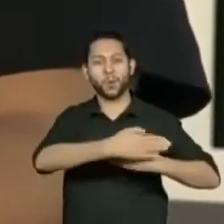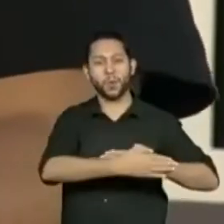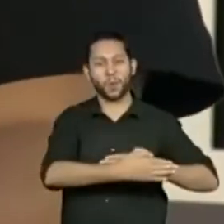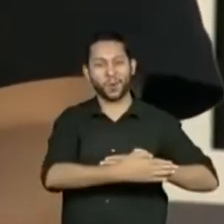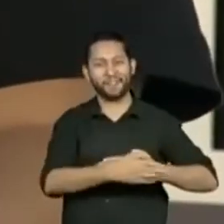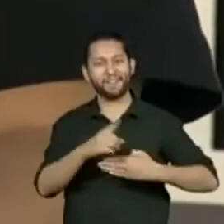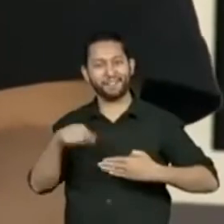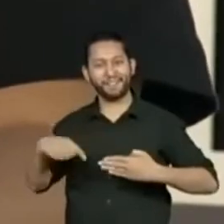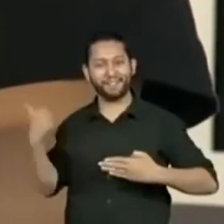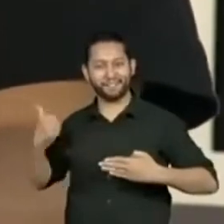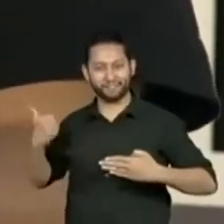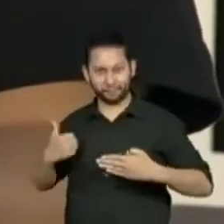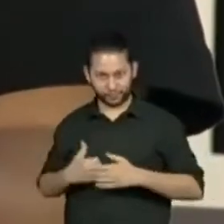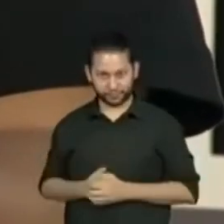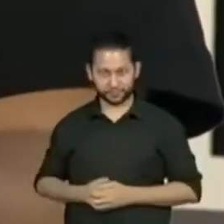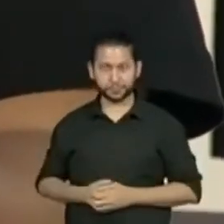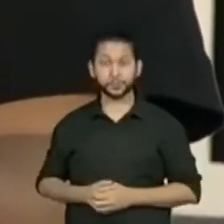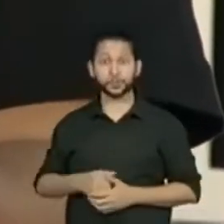pessoal. Então, ó,